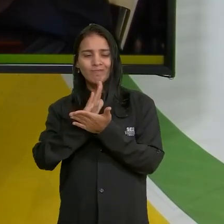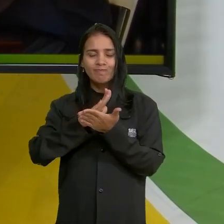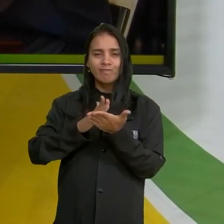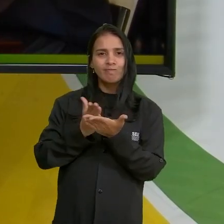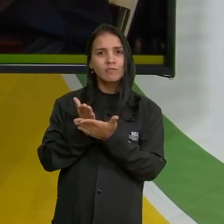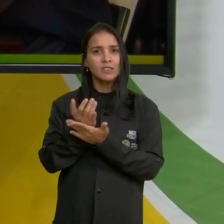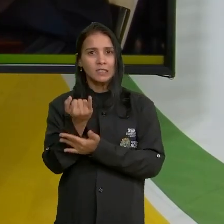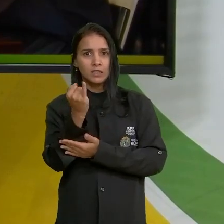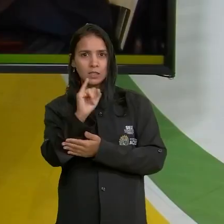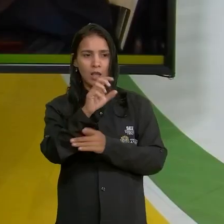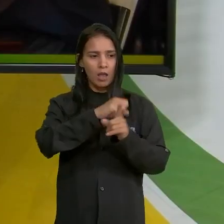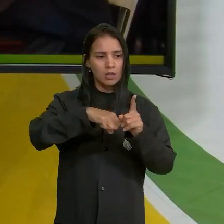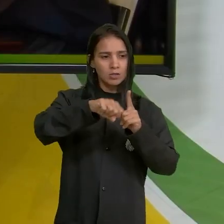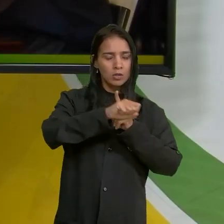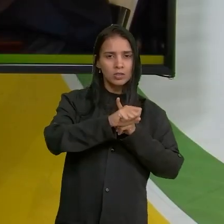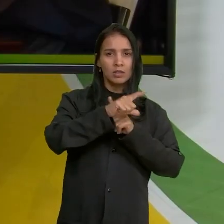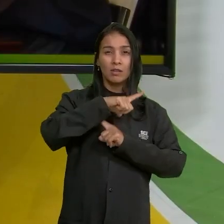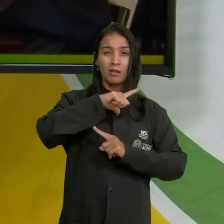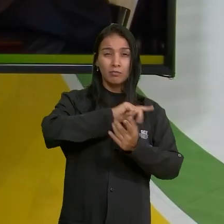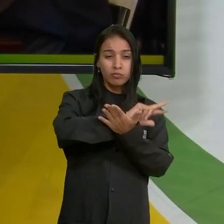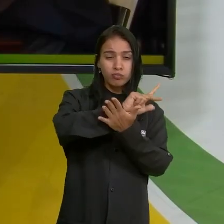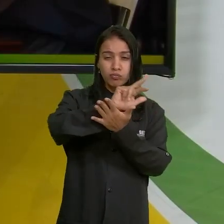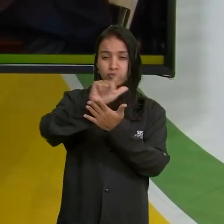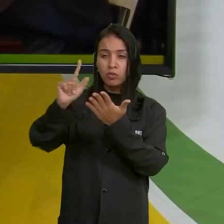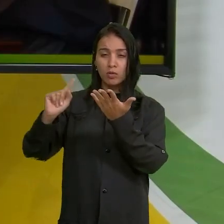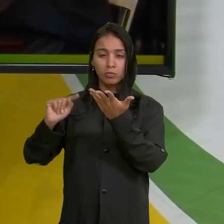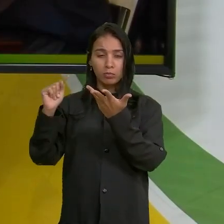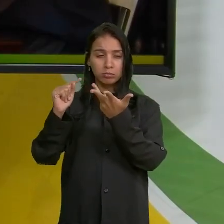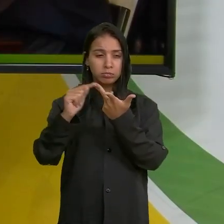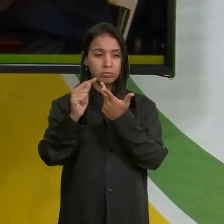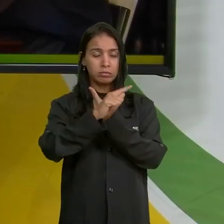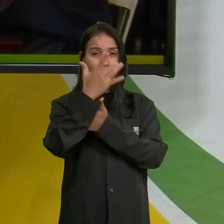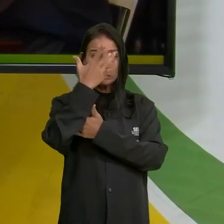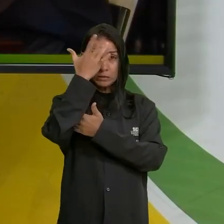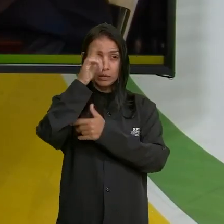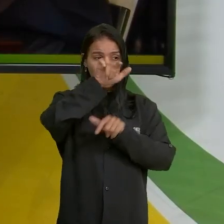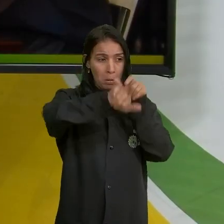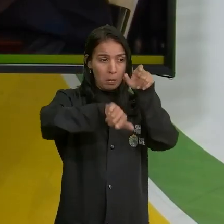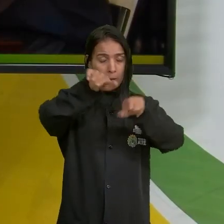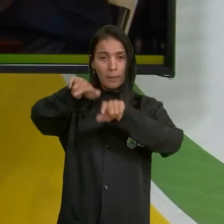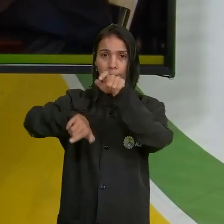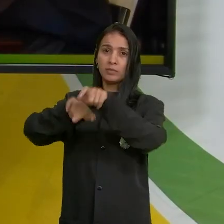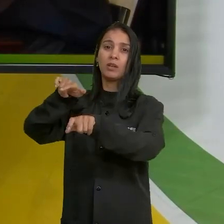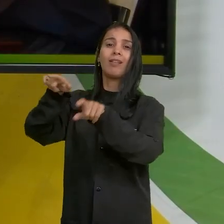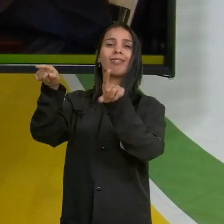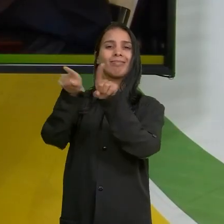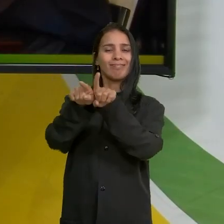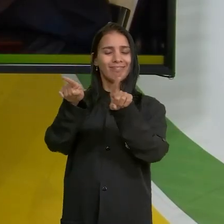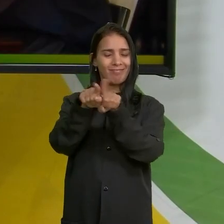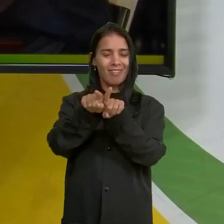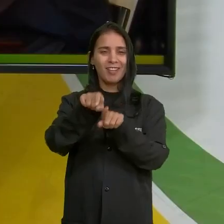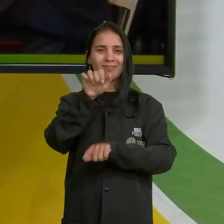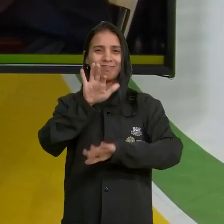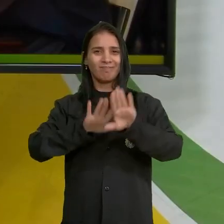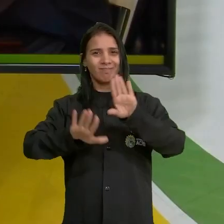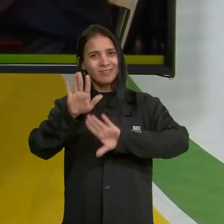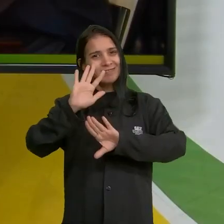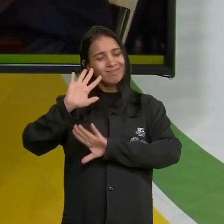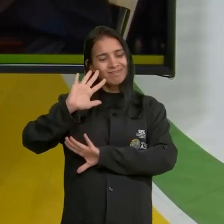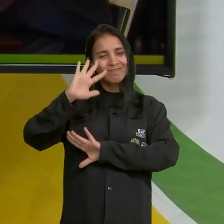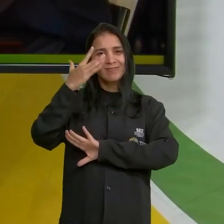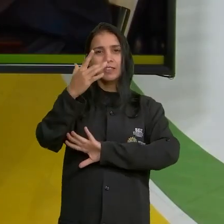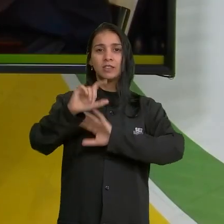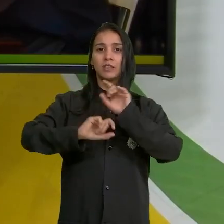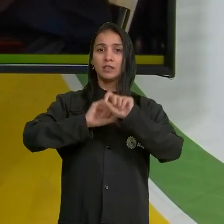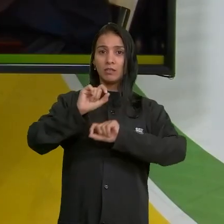sociedade muito pluralizada, ela acaba, digamos assim, sendo desconfortável, lamentavelmente, para